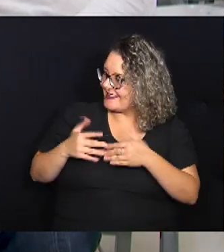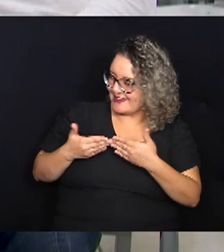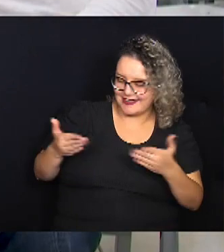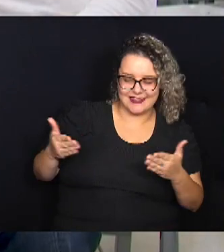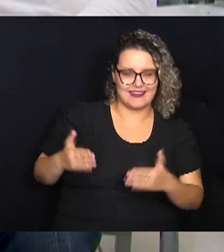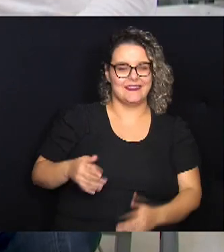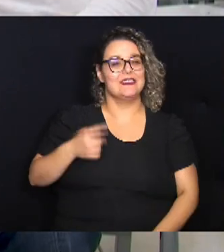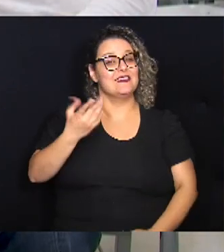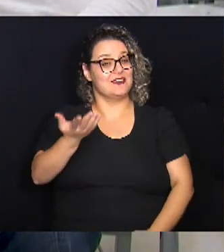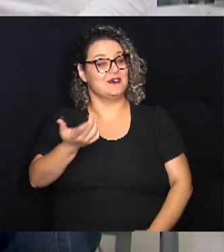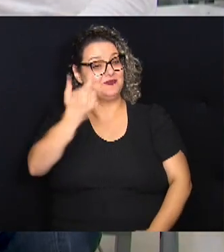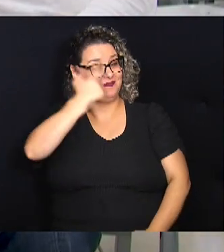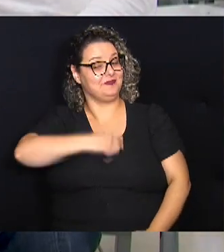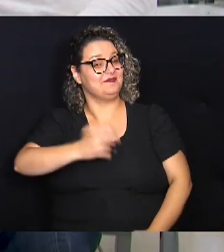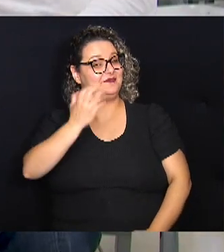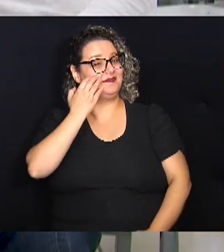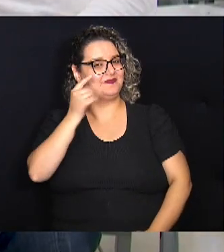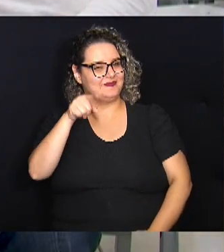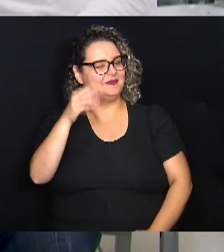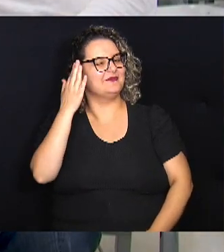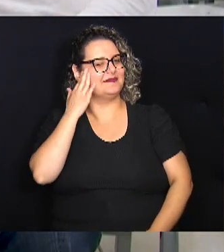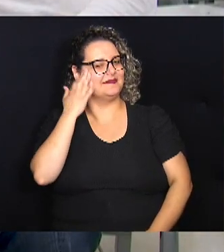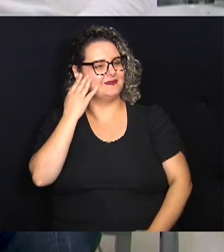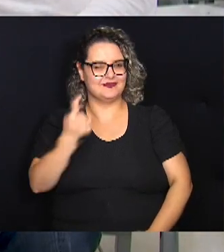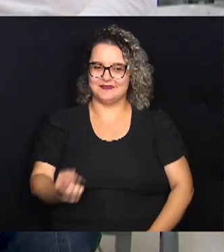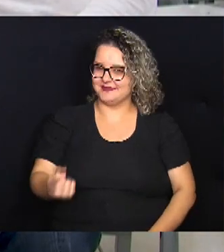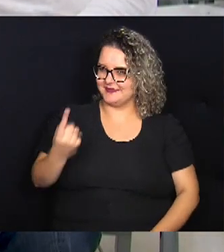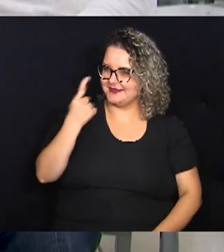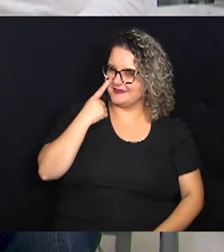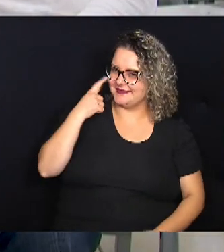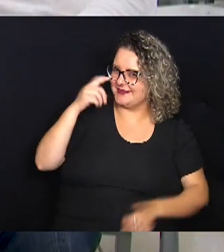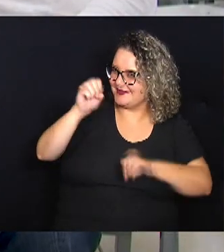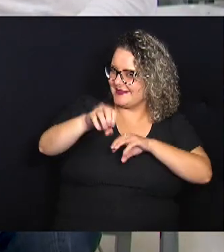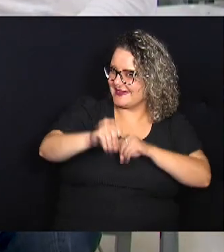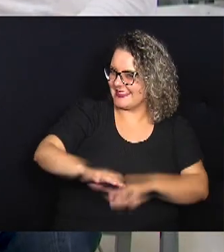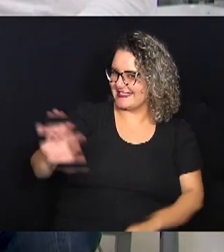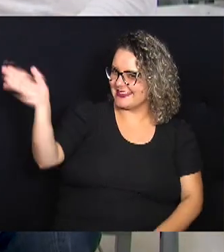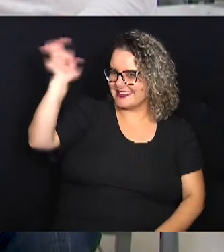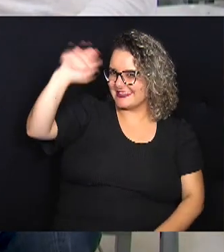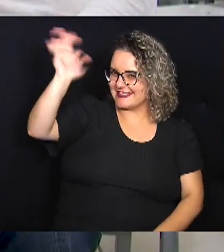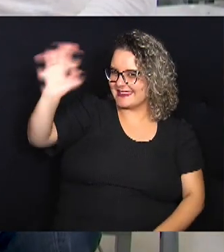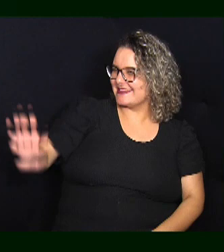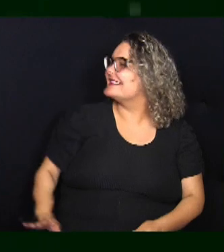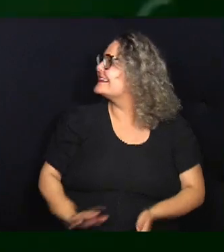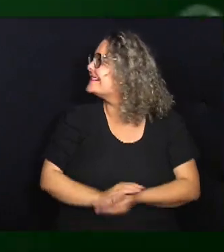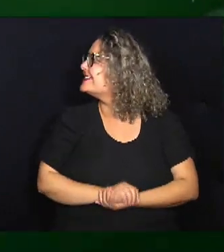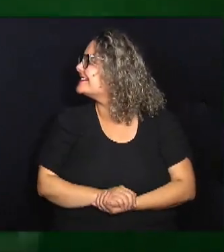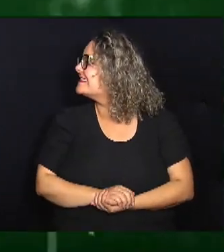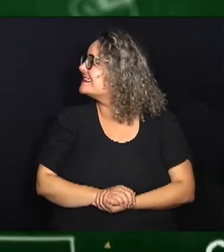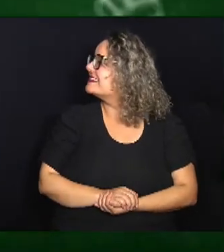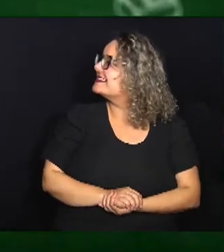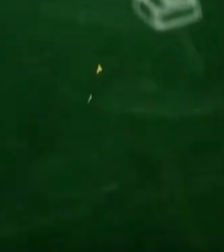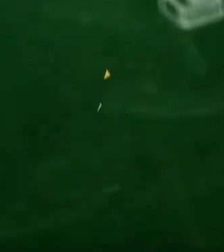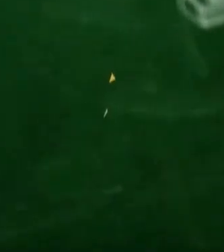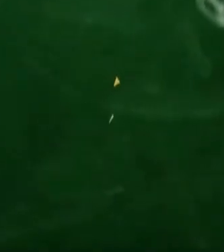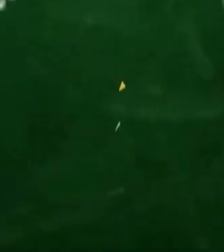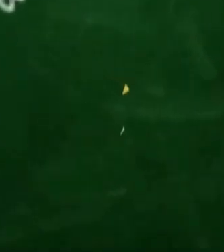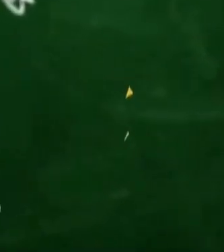aí, pessoal, eu sou o André Aranha e já sabe, né, tô sempre de olho na educação. Tchau!